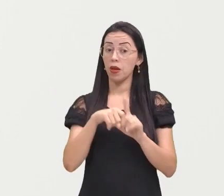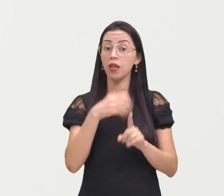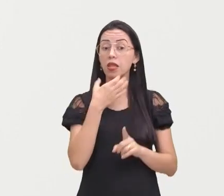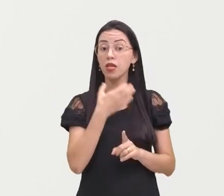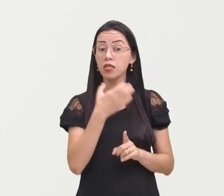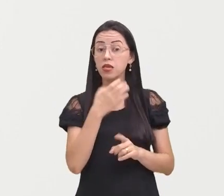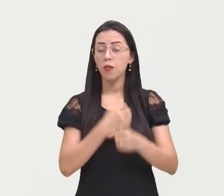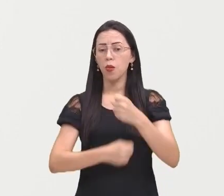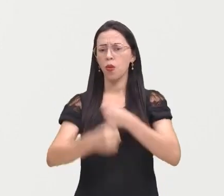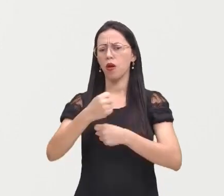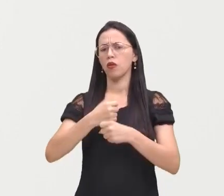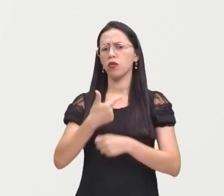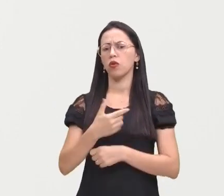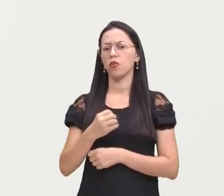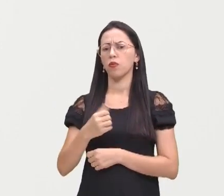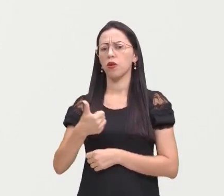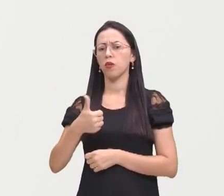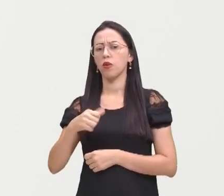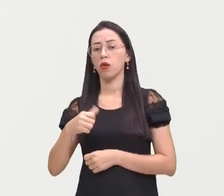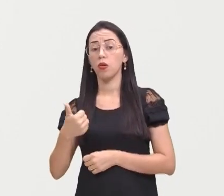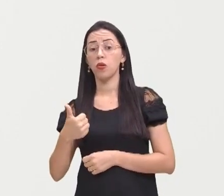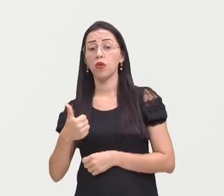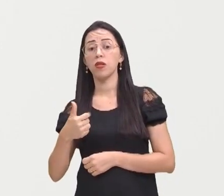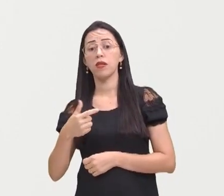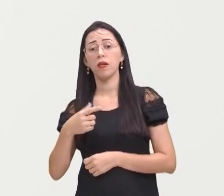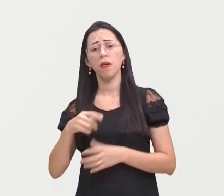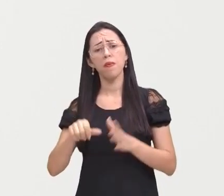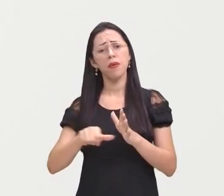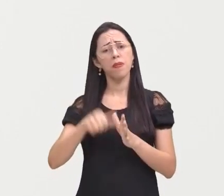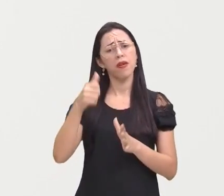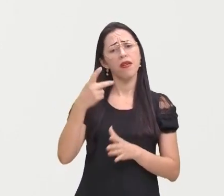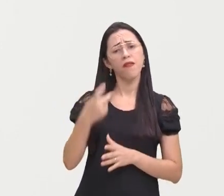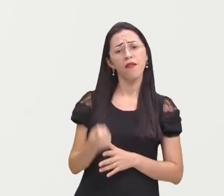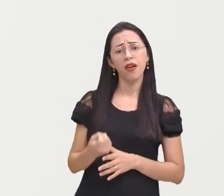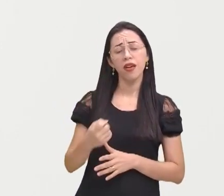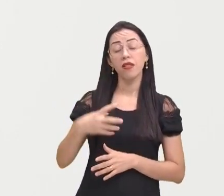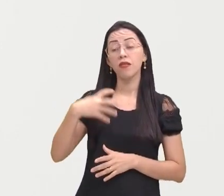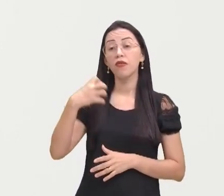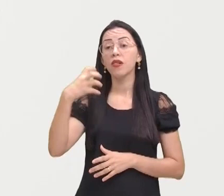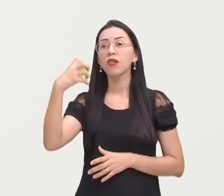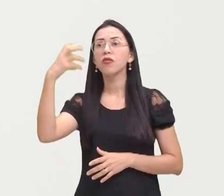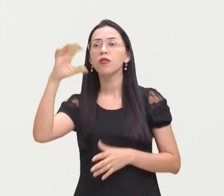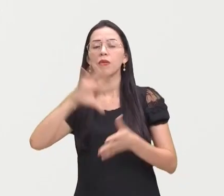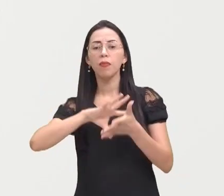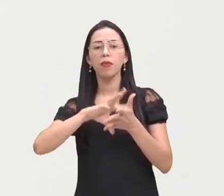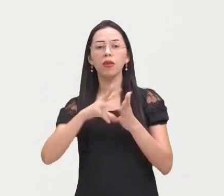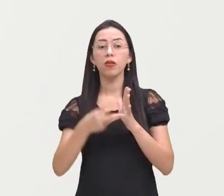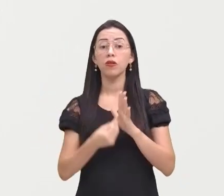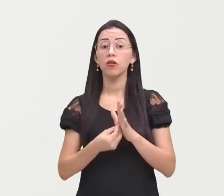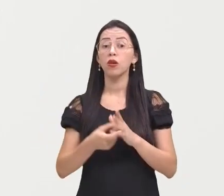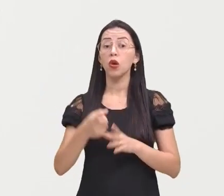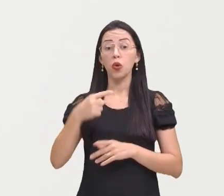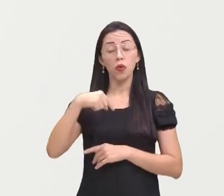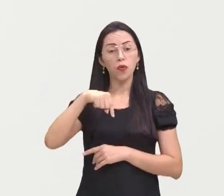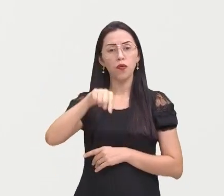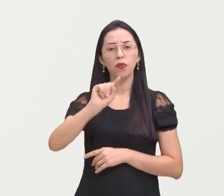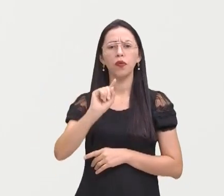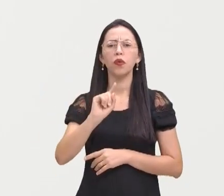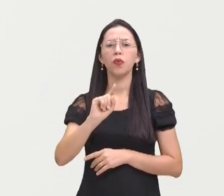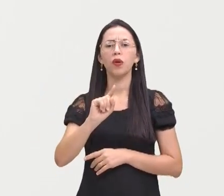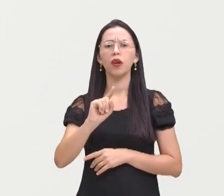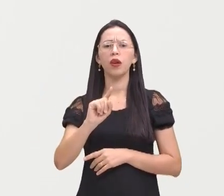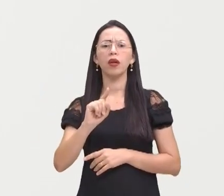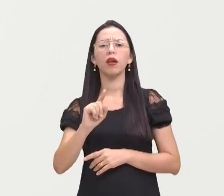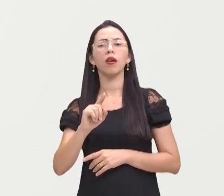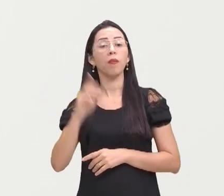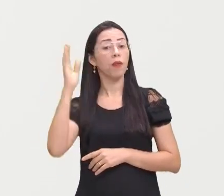primeira viagem para a Amazônia. Vamos lá? Fui para Alter do Chão com